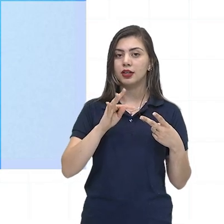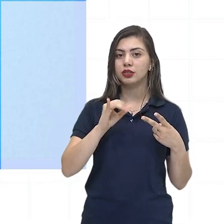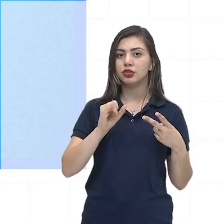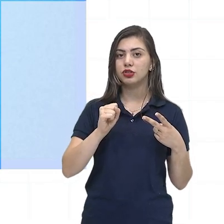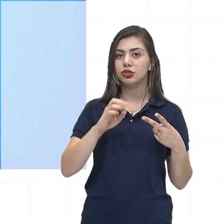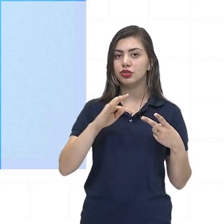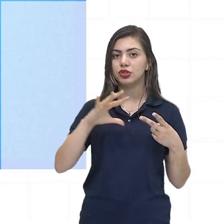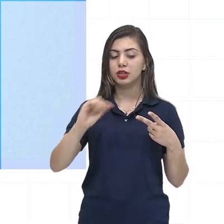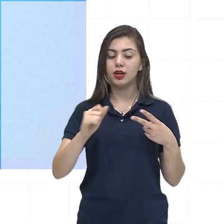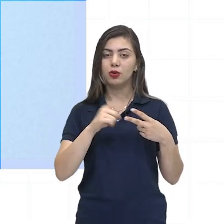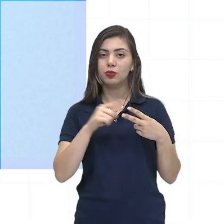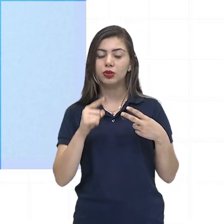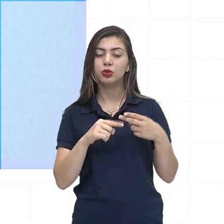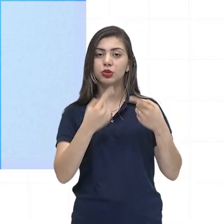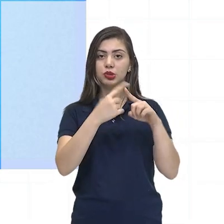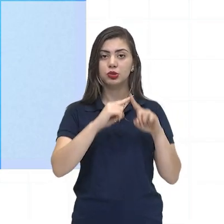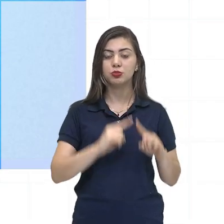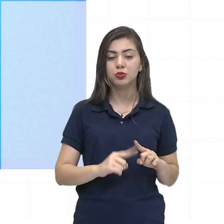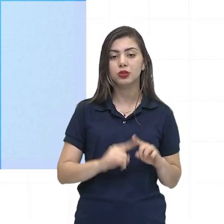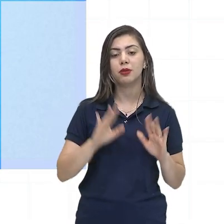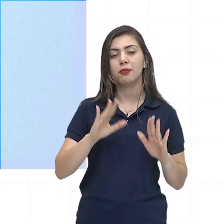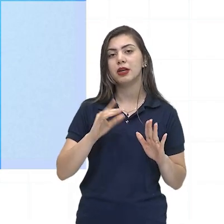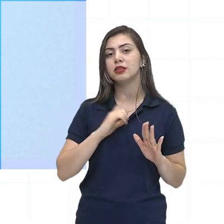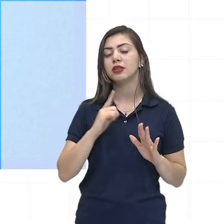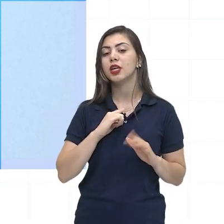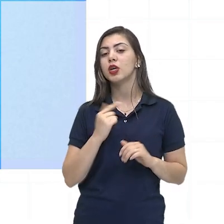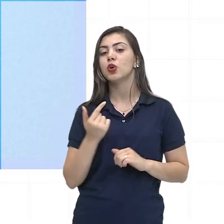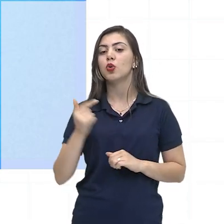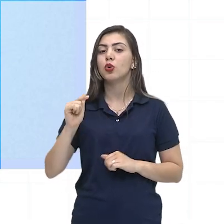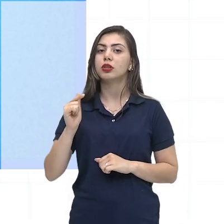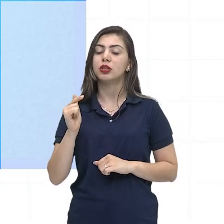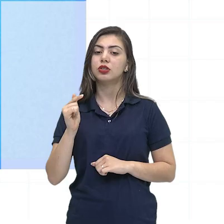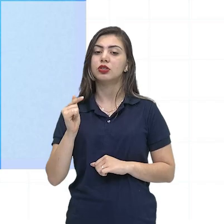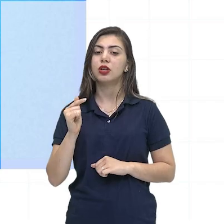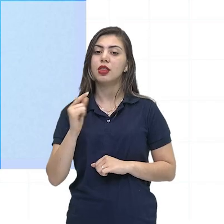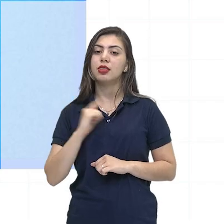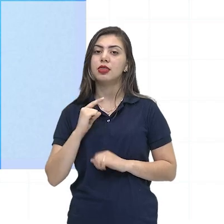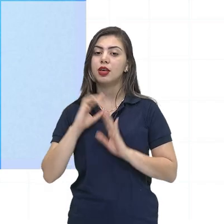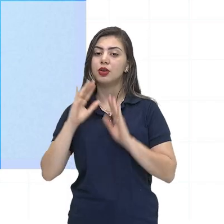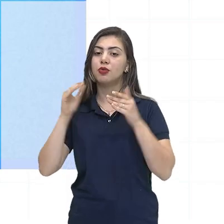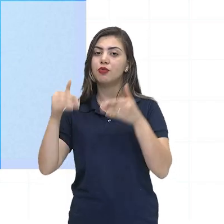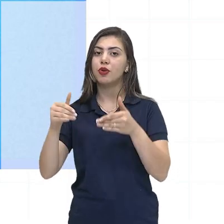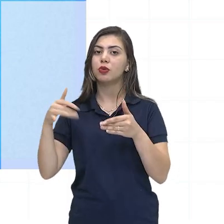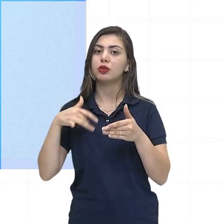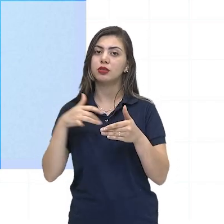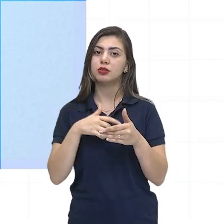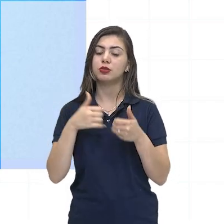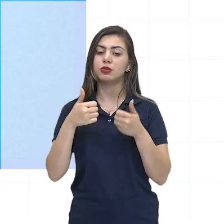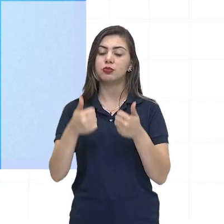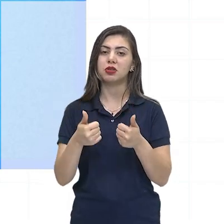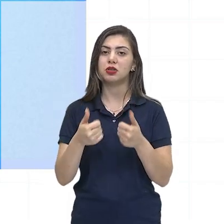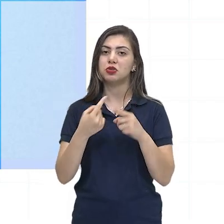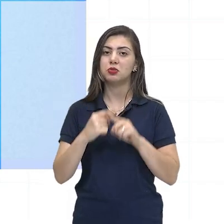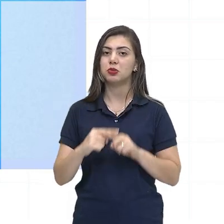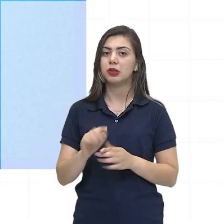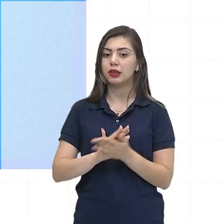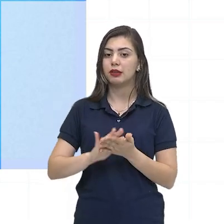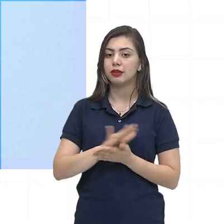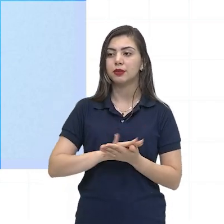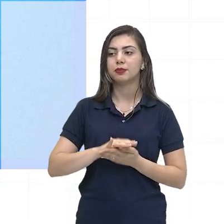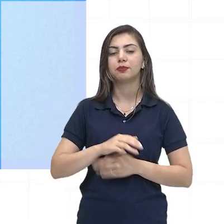e duas que não são competitivas, que é a ginástica aeróbica e a ginástica localizada. Agora que a gente